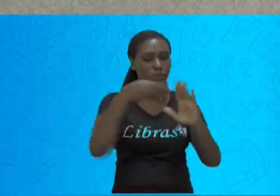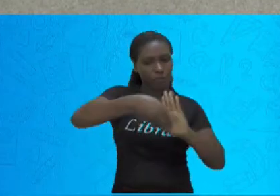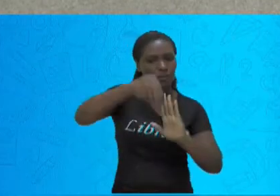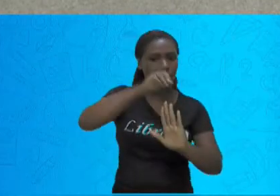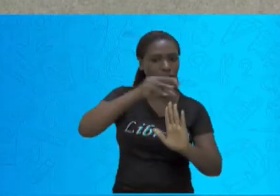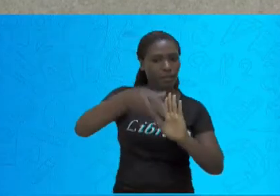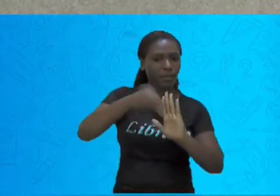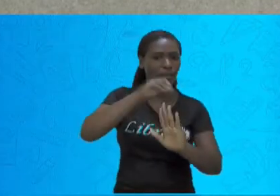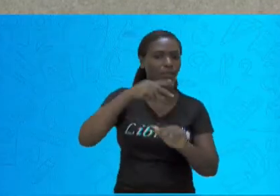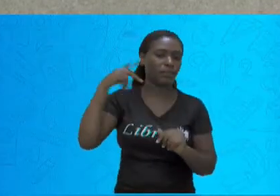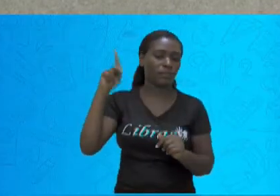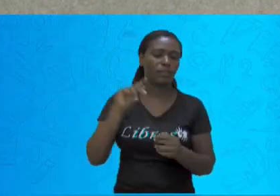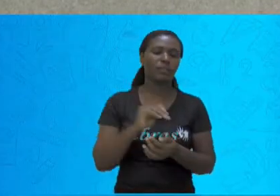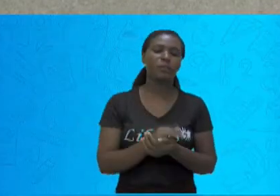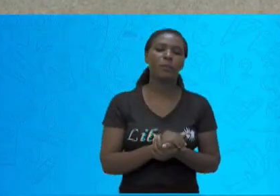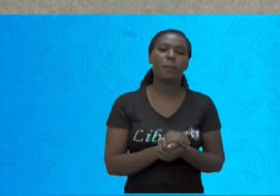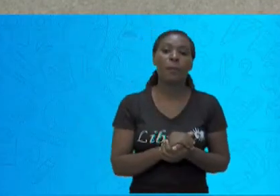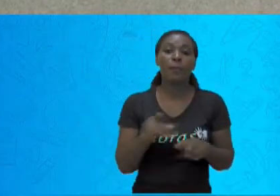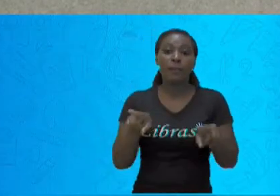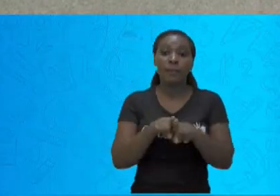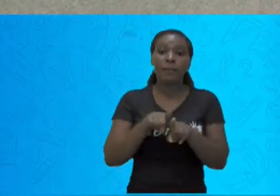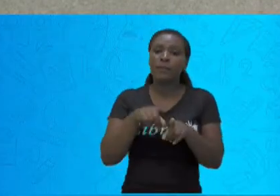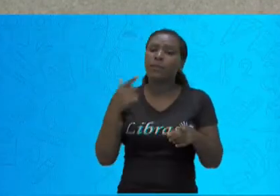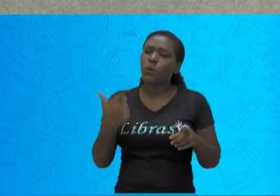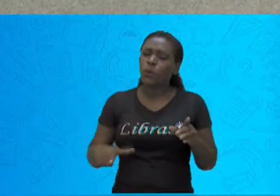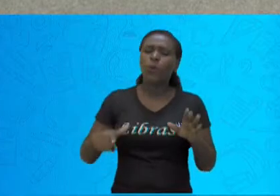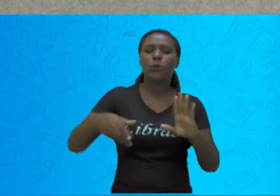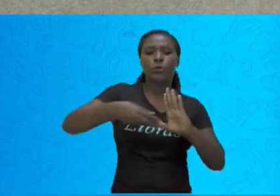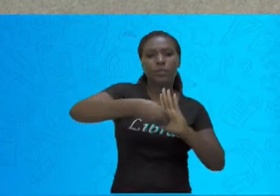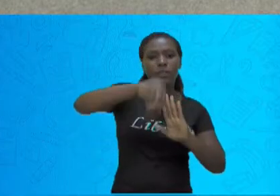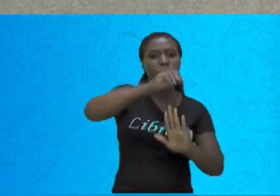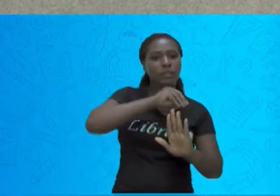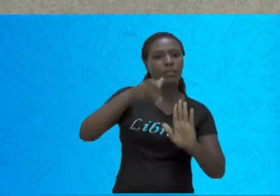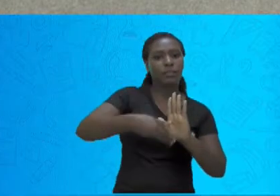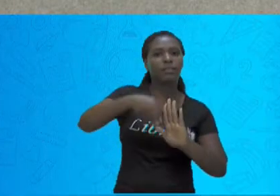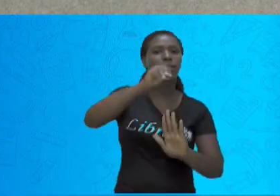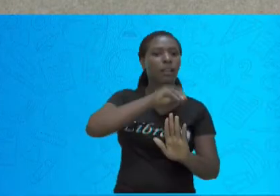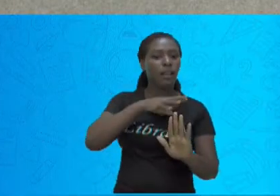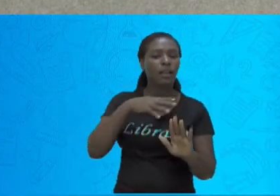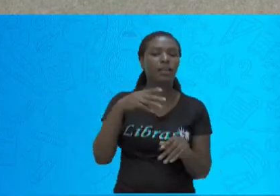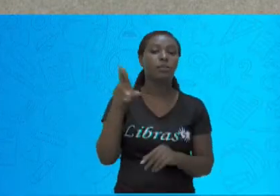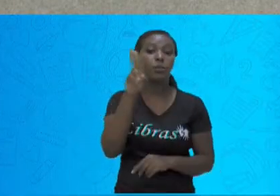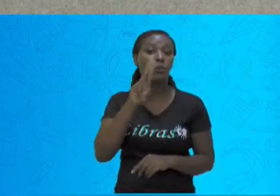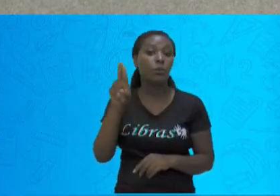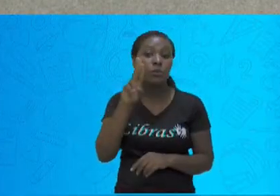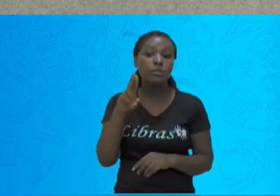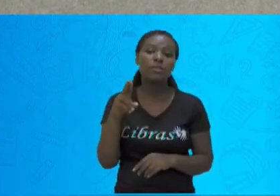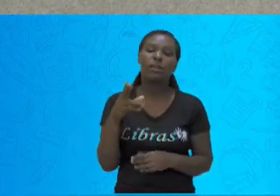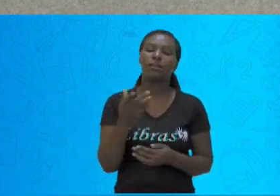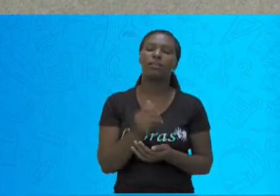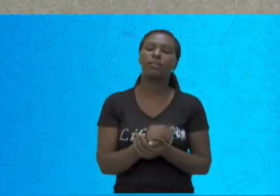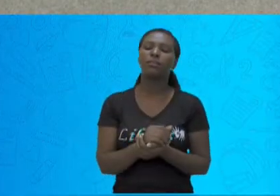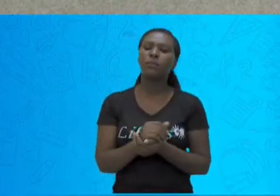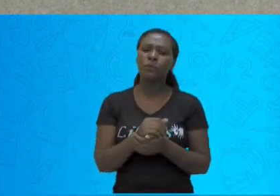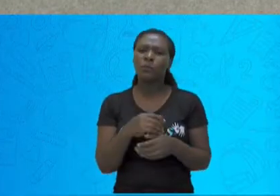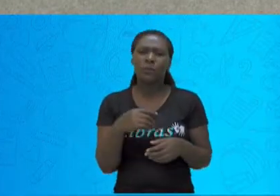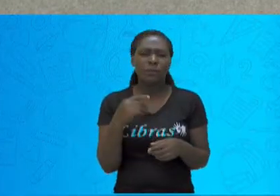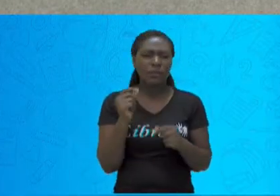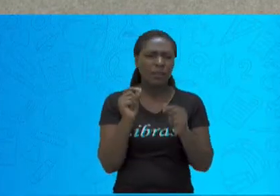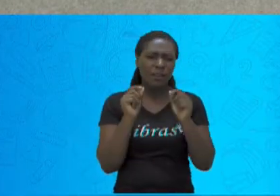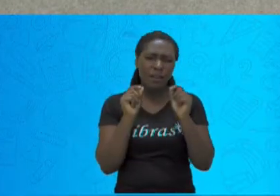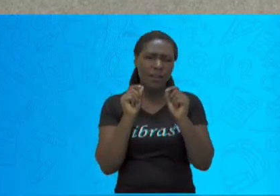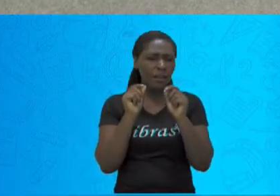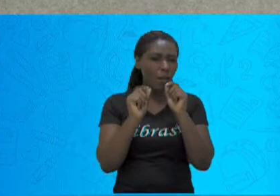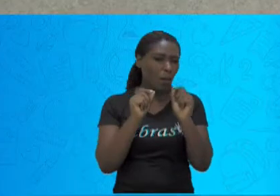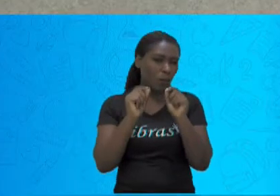calendário, também muito usado pelos maias, corresponde ao tempo de translação do planeta